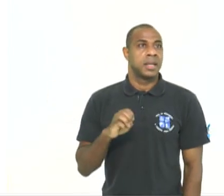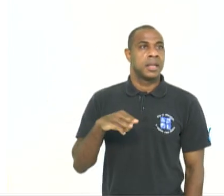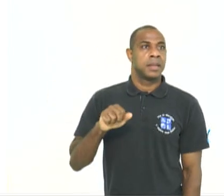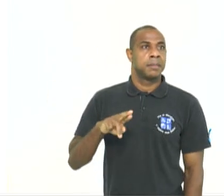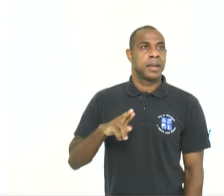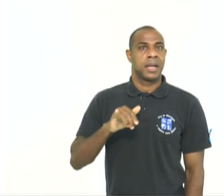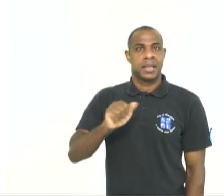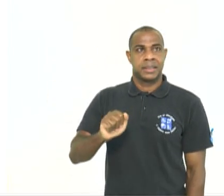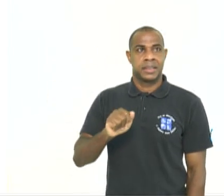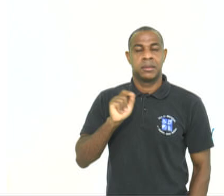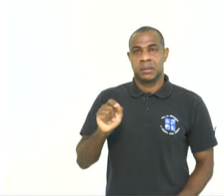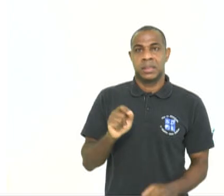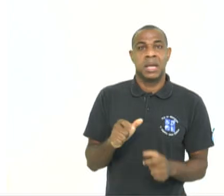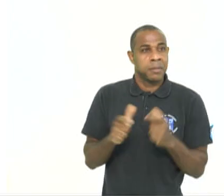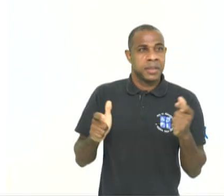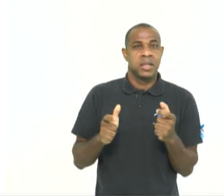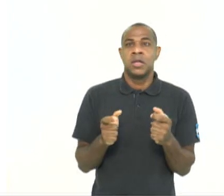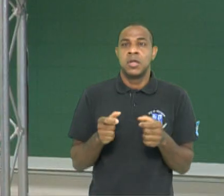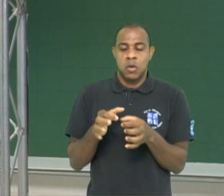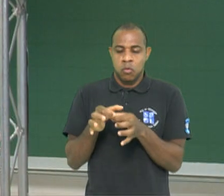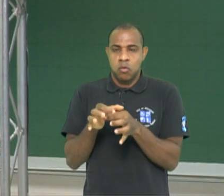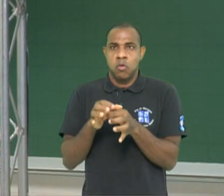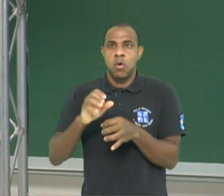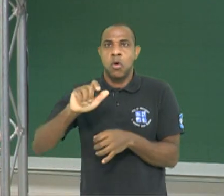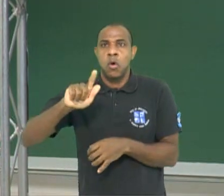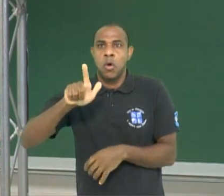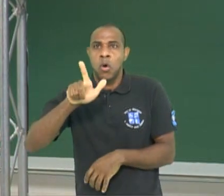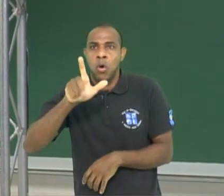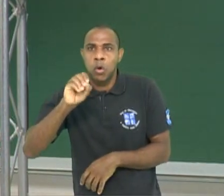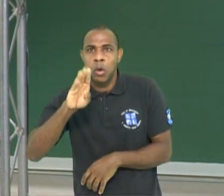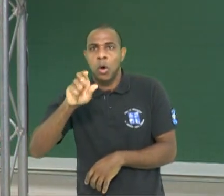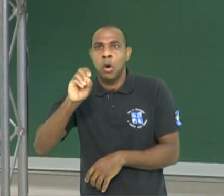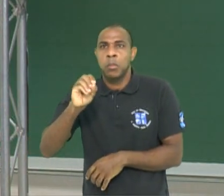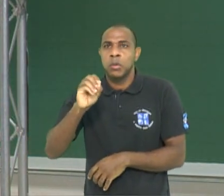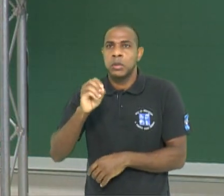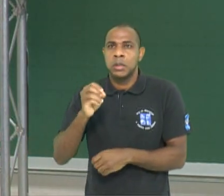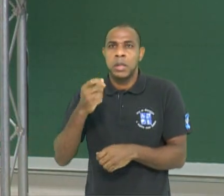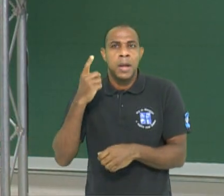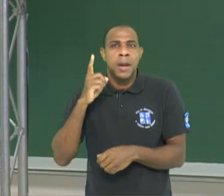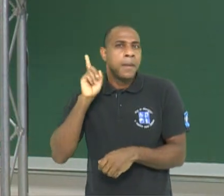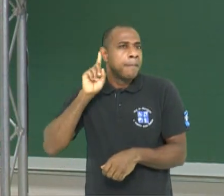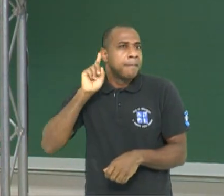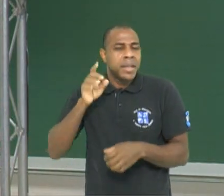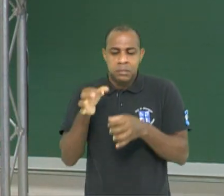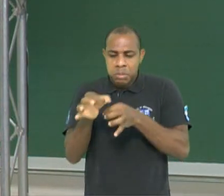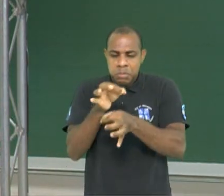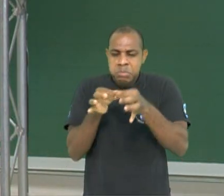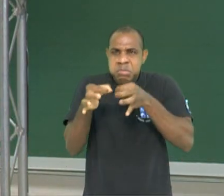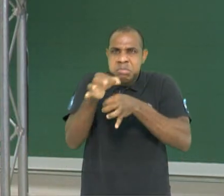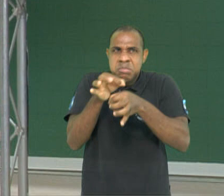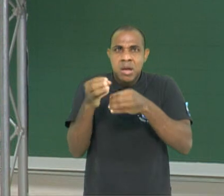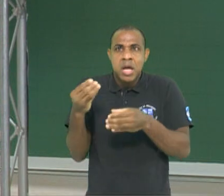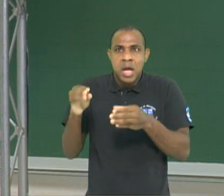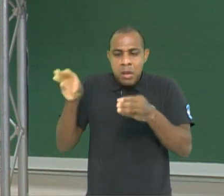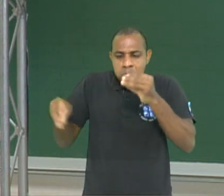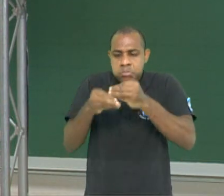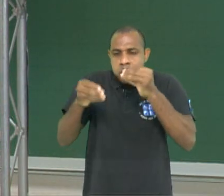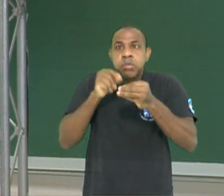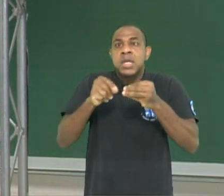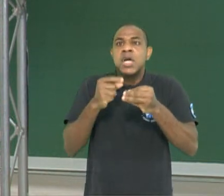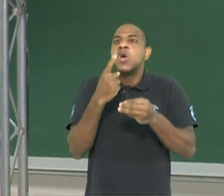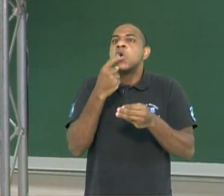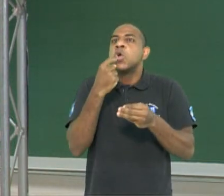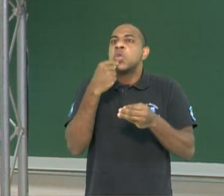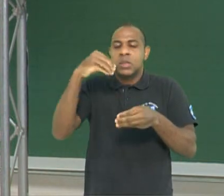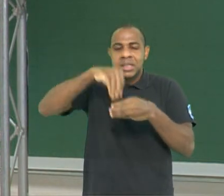e a maioria dos glóbulos brancos são já jogados prontos no sangue, né? São produzidos e jogados no sangue. Já tem os linfócitos também, que é um tipo